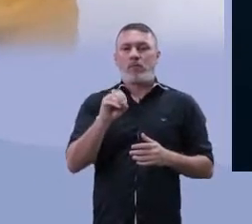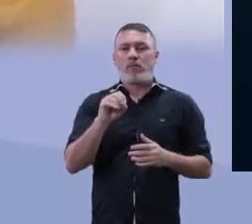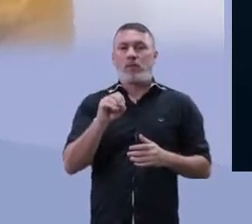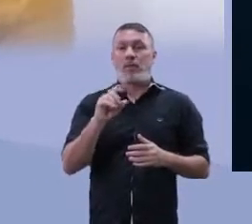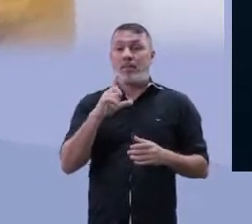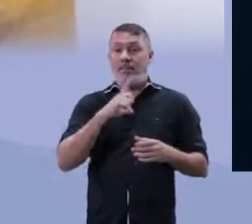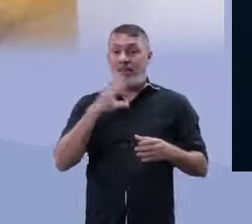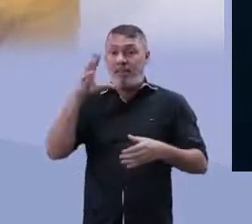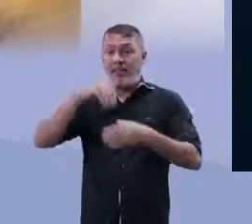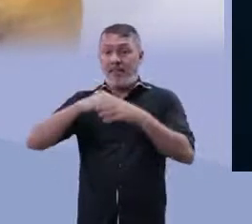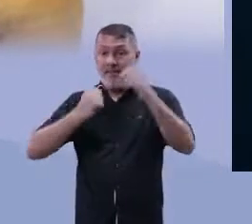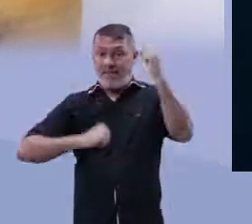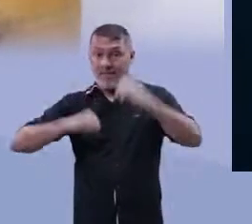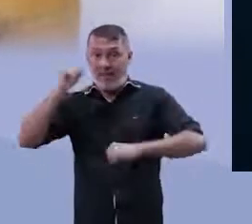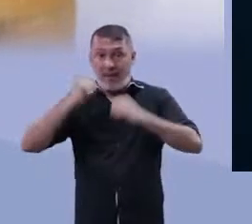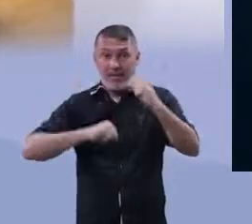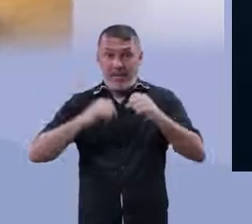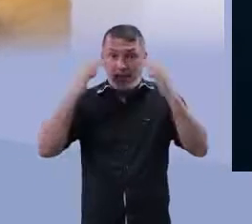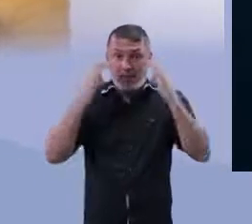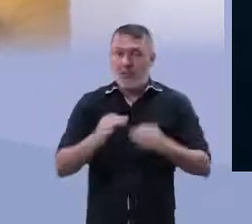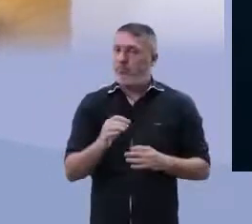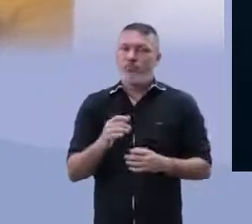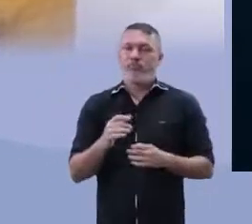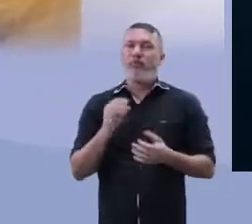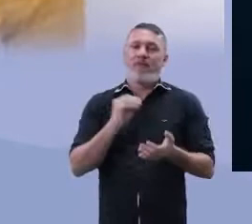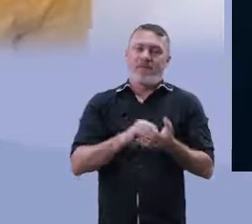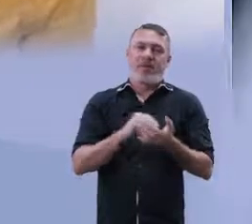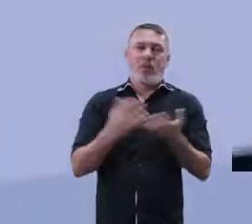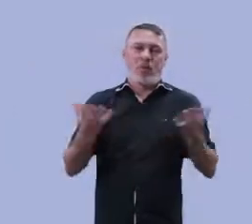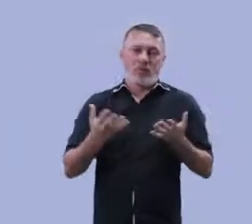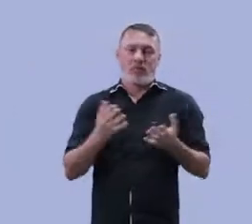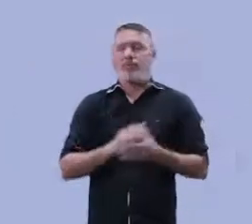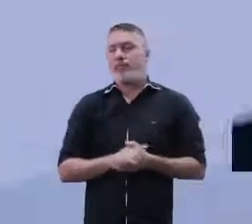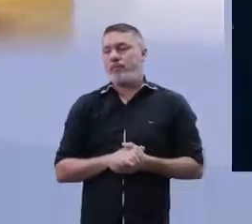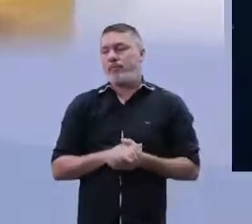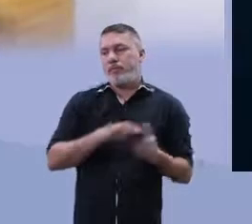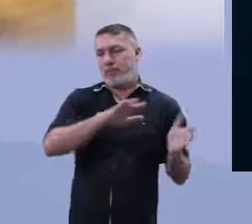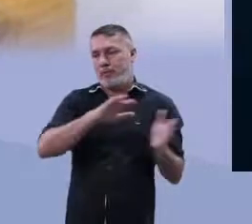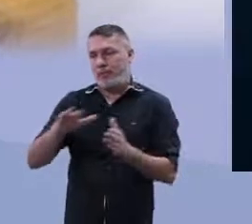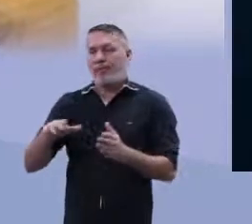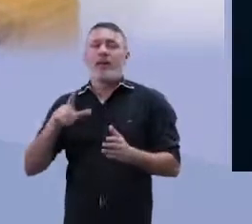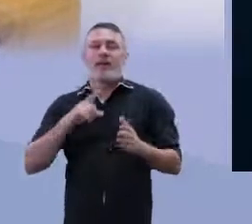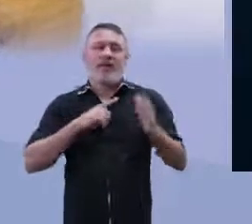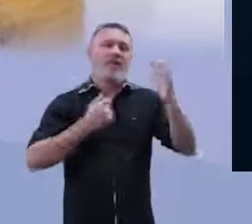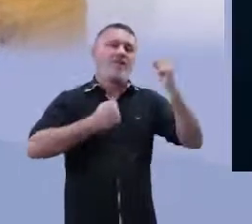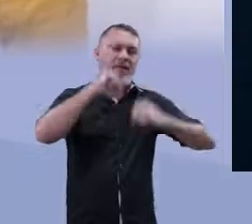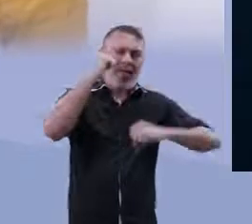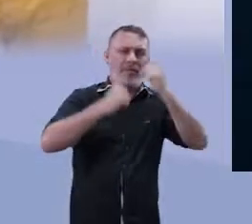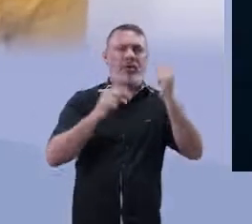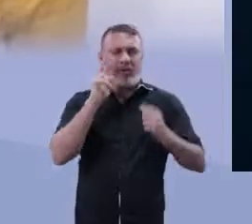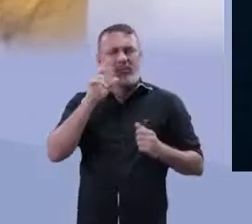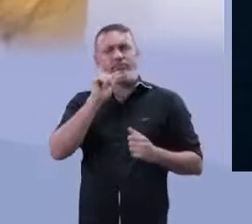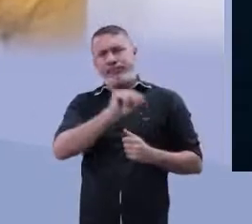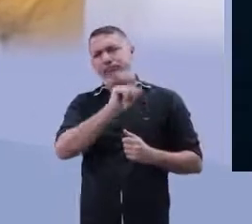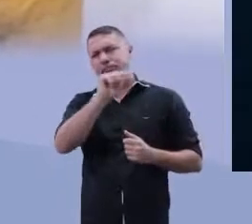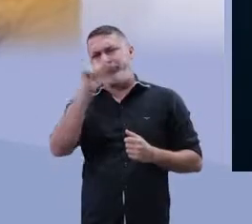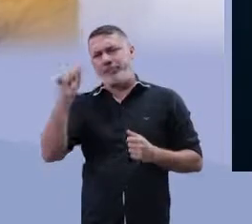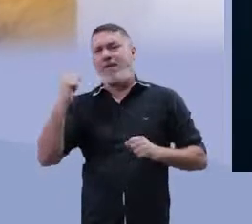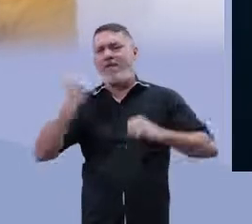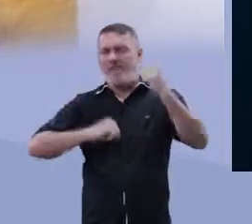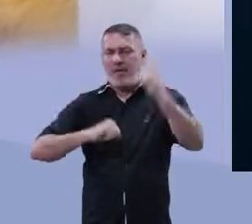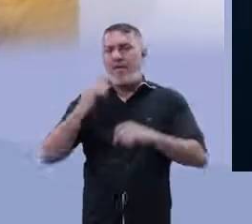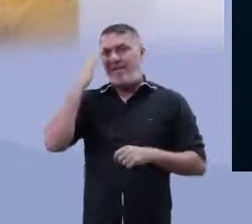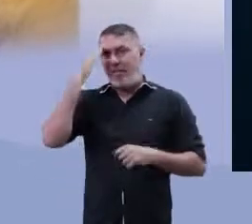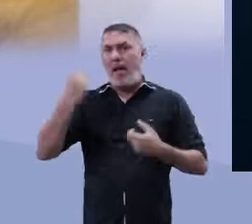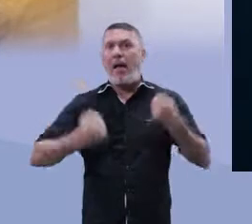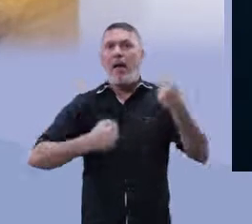tão aplicado na indústria, principalmente automobilística, na atualidade. E quando nós falamos dessas empresas, né, nós temos que lembrar que estamos